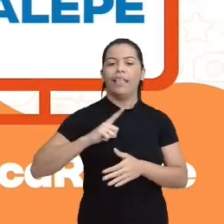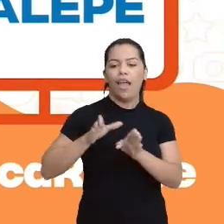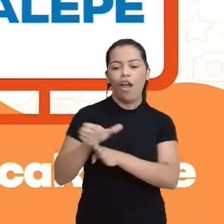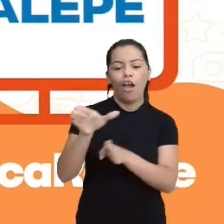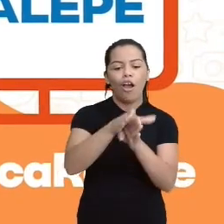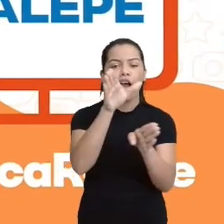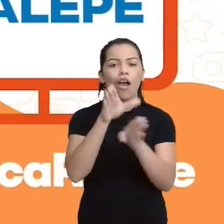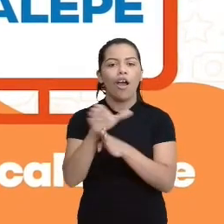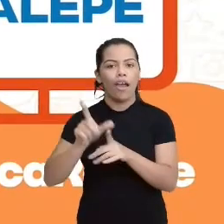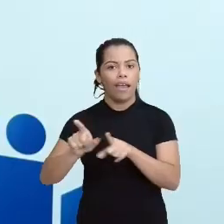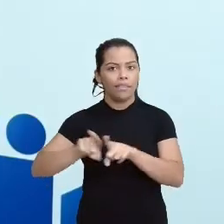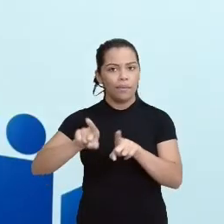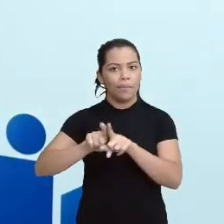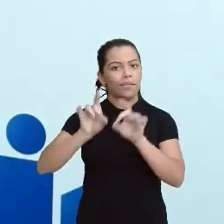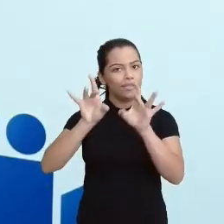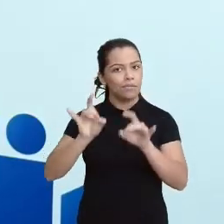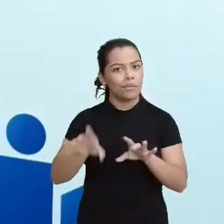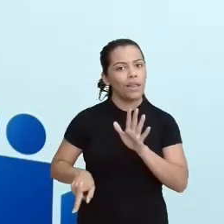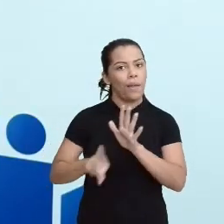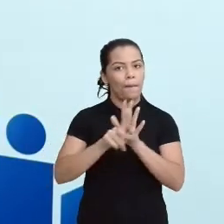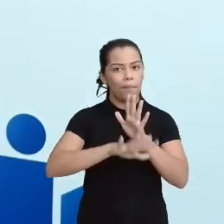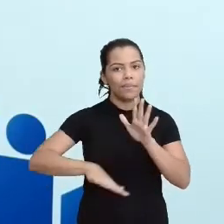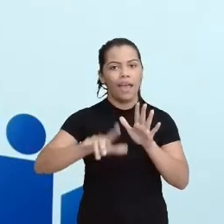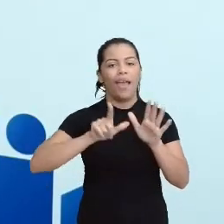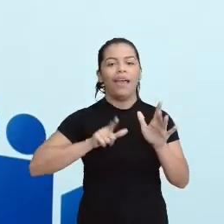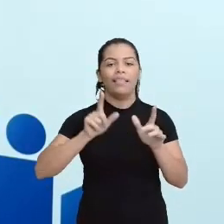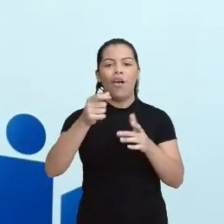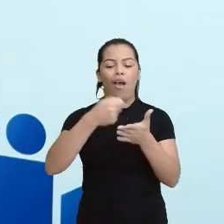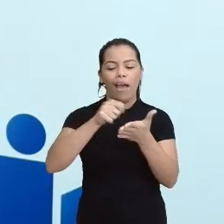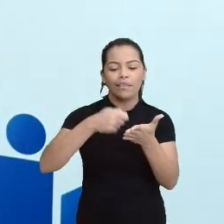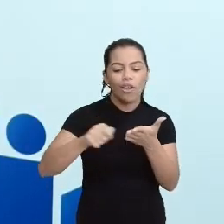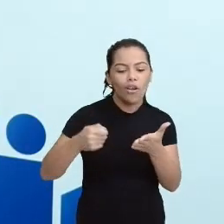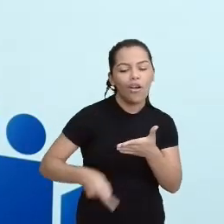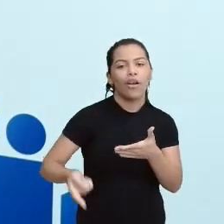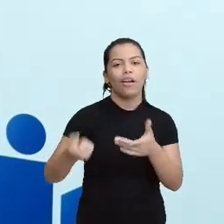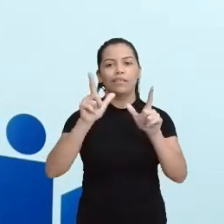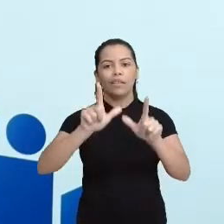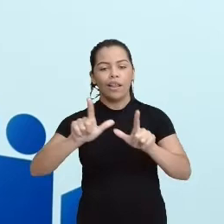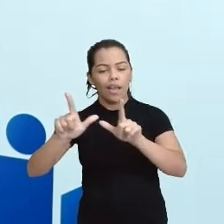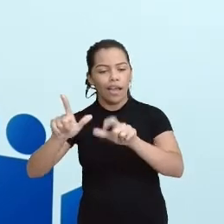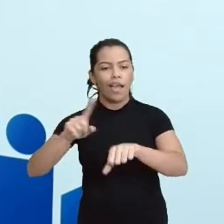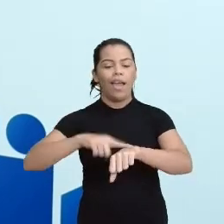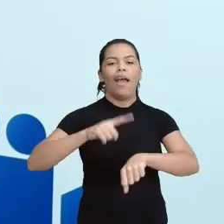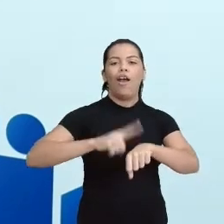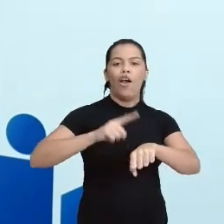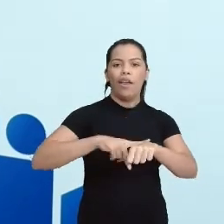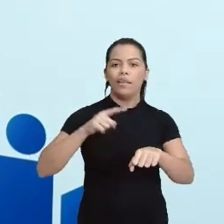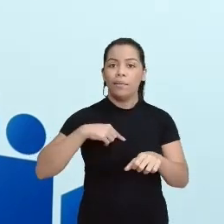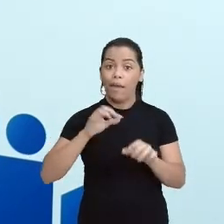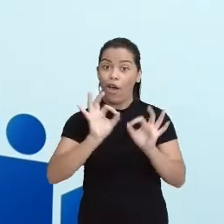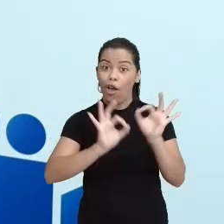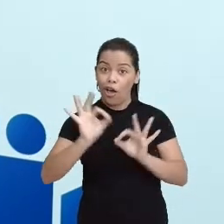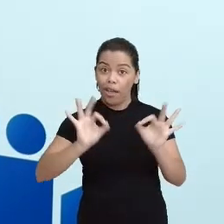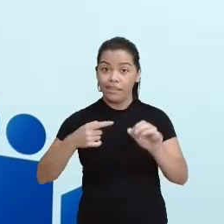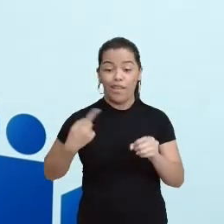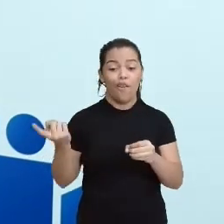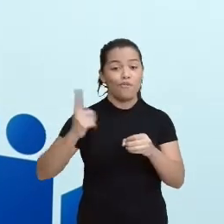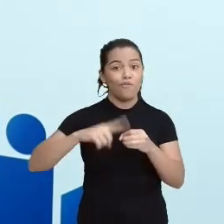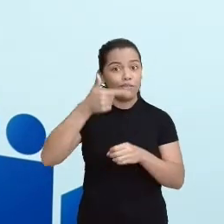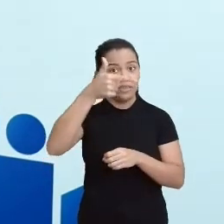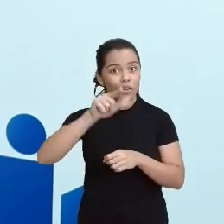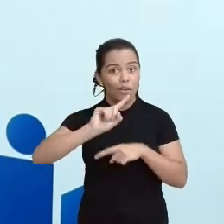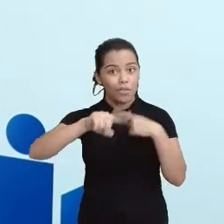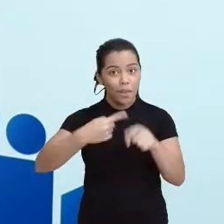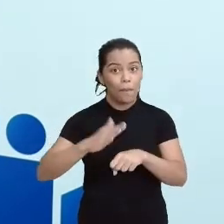dicas de especialistas. Então anotem os canais, os horários das aulas de vocês e se programem. Eu volto em breve com